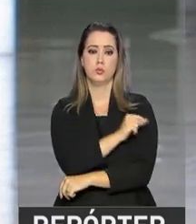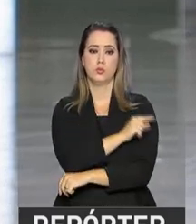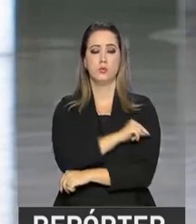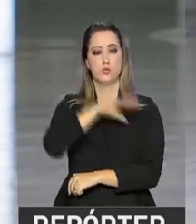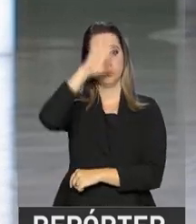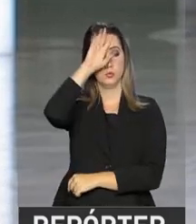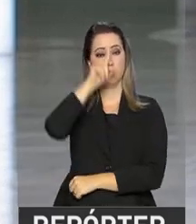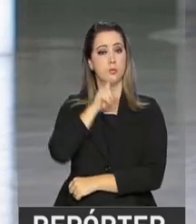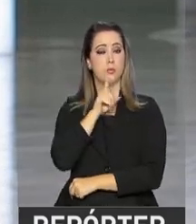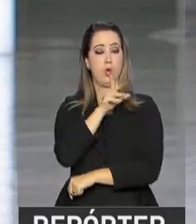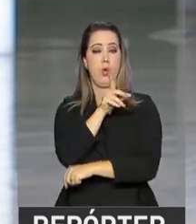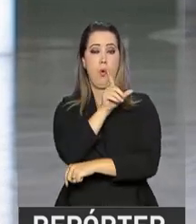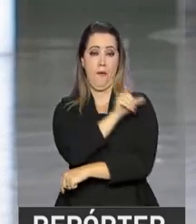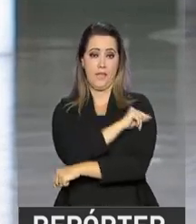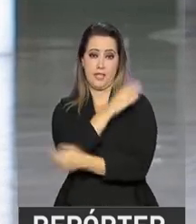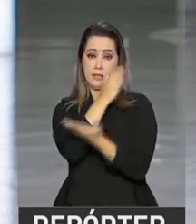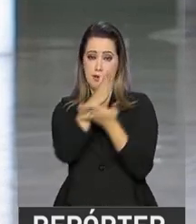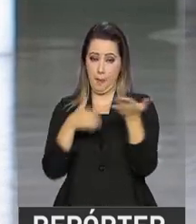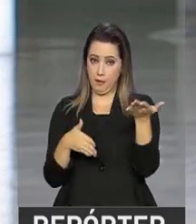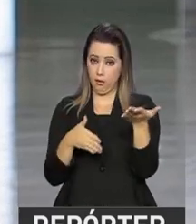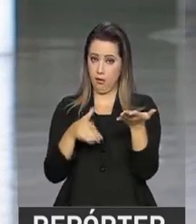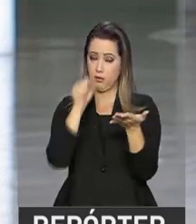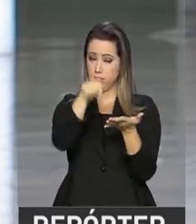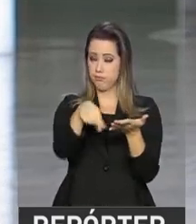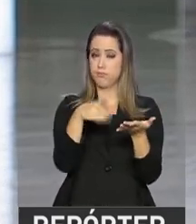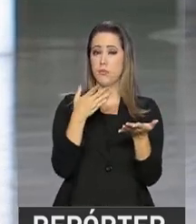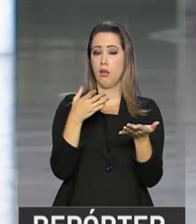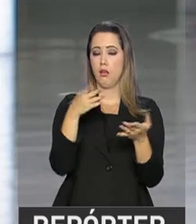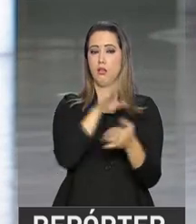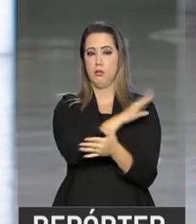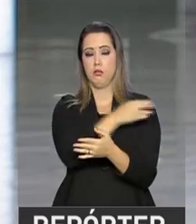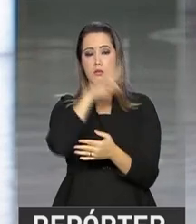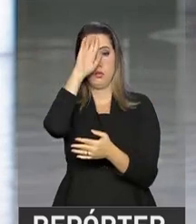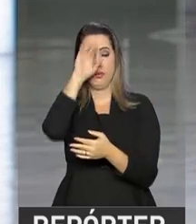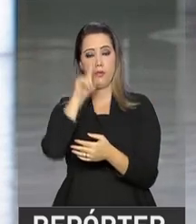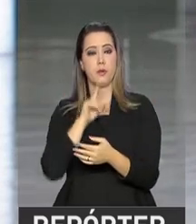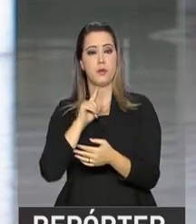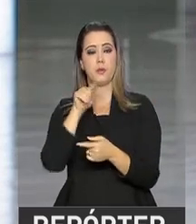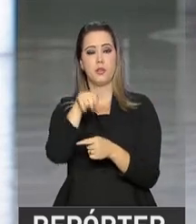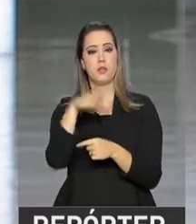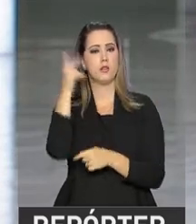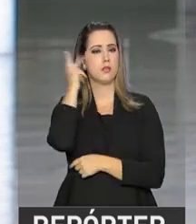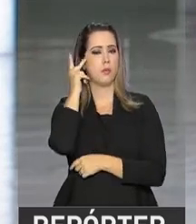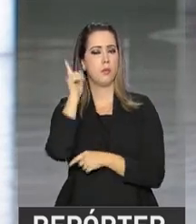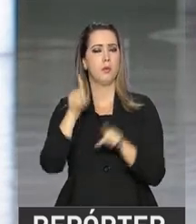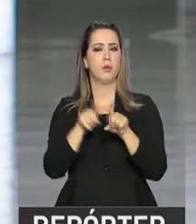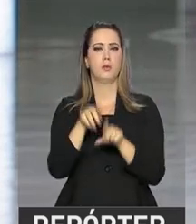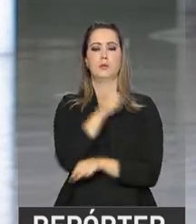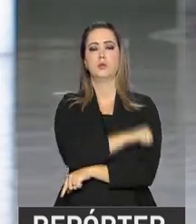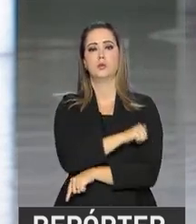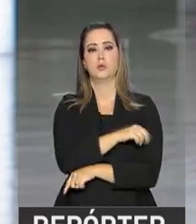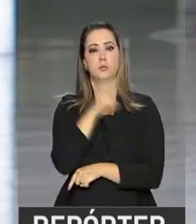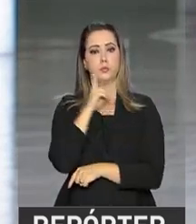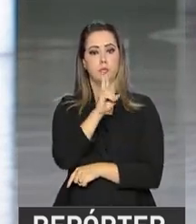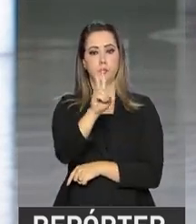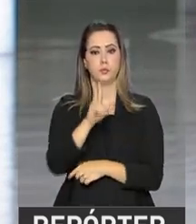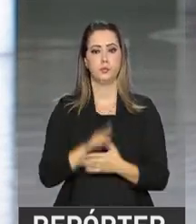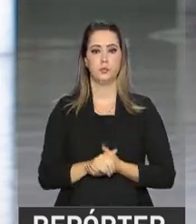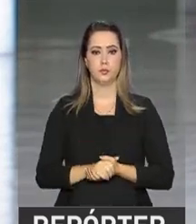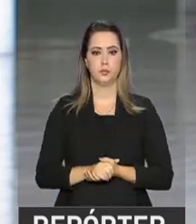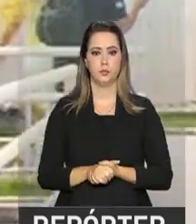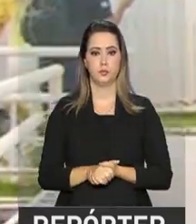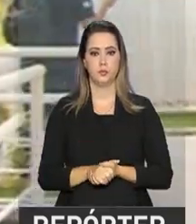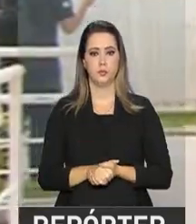vacinação com doses fracionadas da vacina contra a febre amarela em são paulo e no rio de janeiro vamos